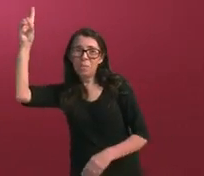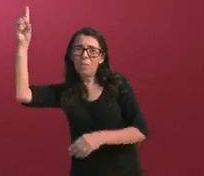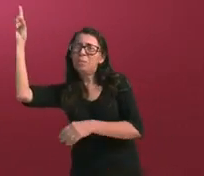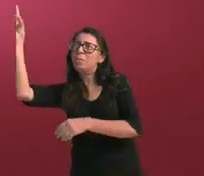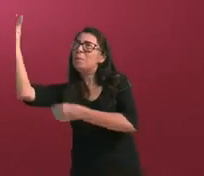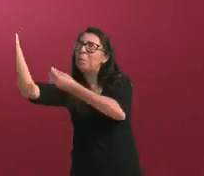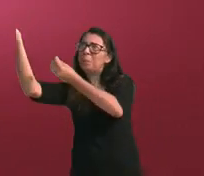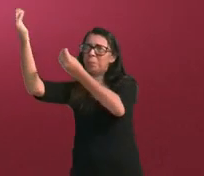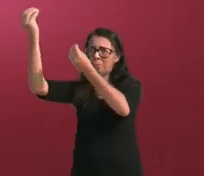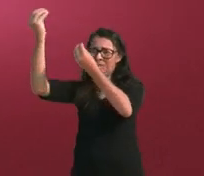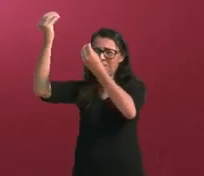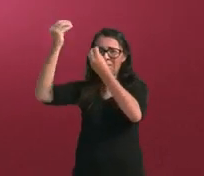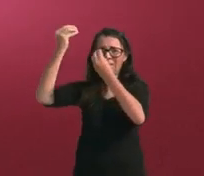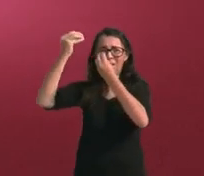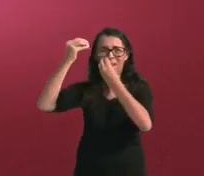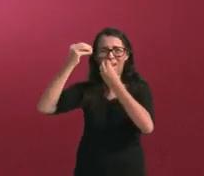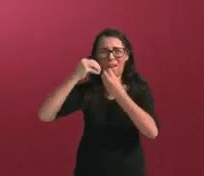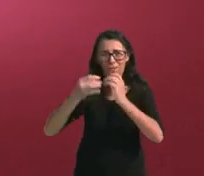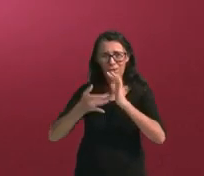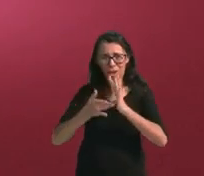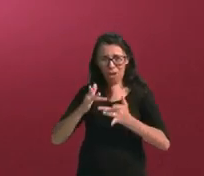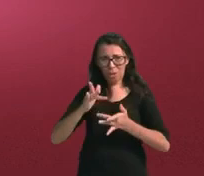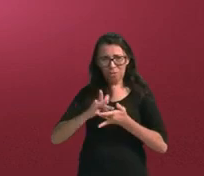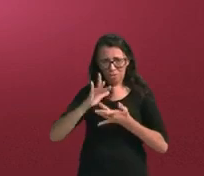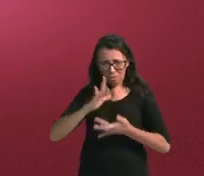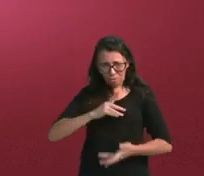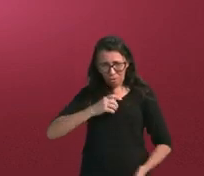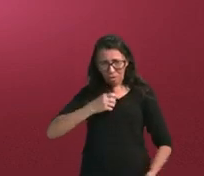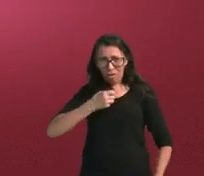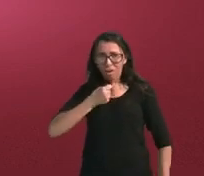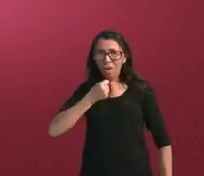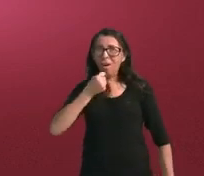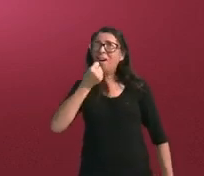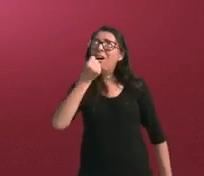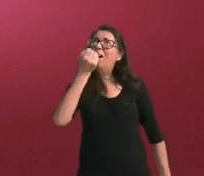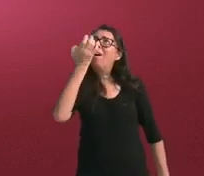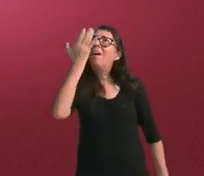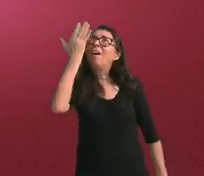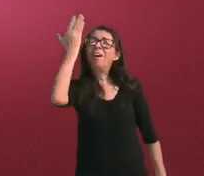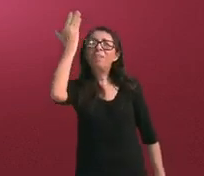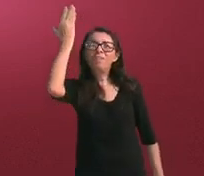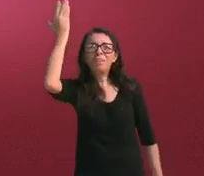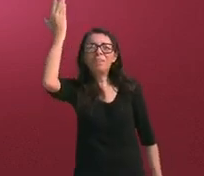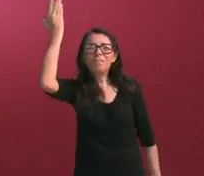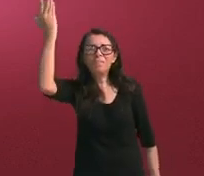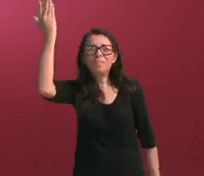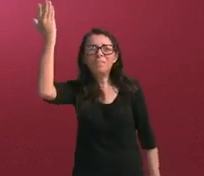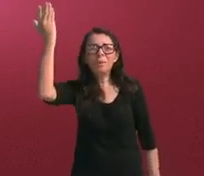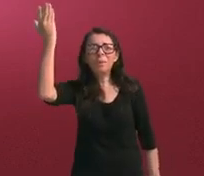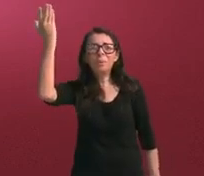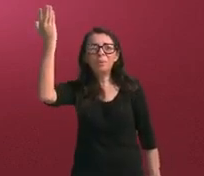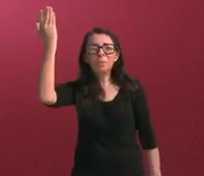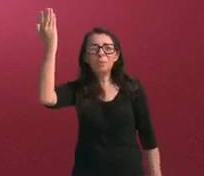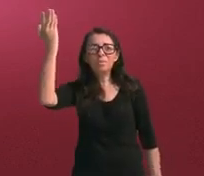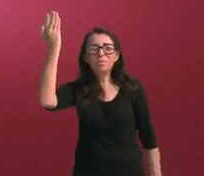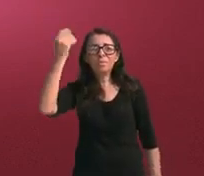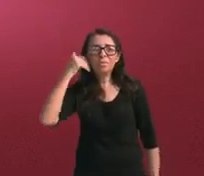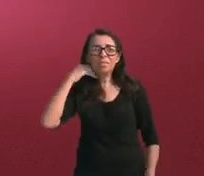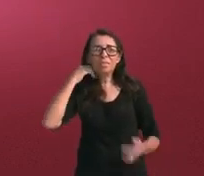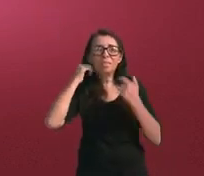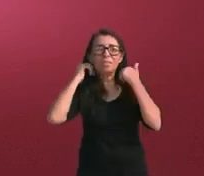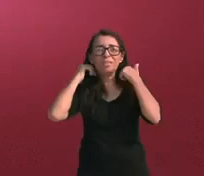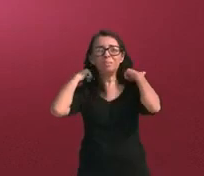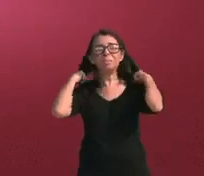chegará o momento que nós poderemos partir ou que Cristo virá nos buscar se estivermos aqui